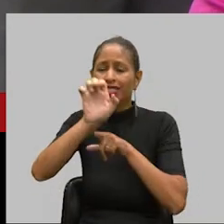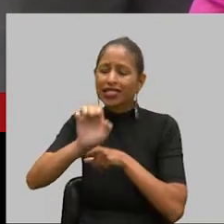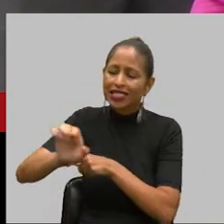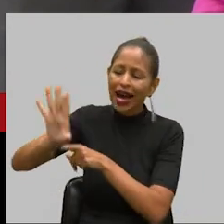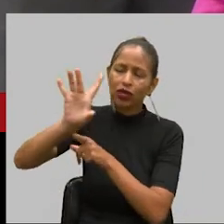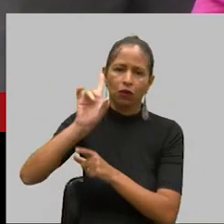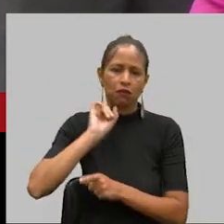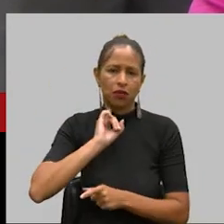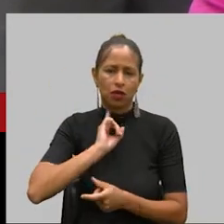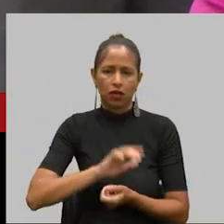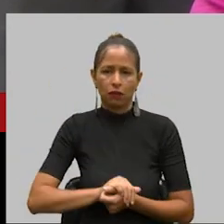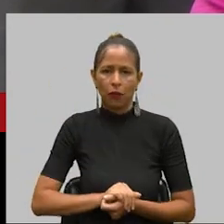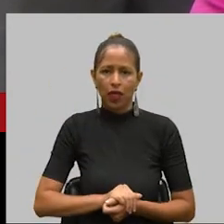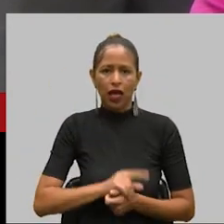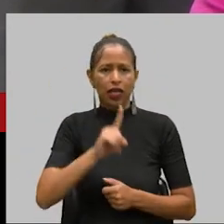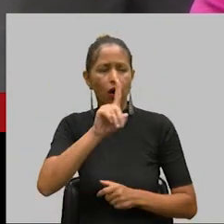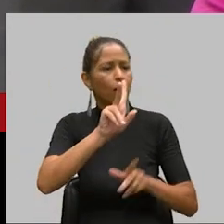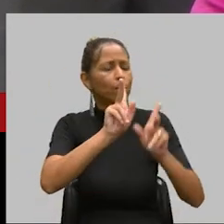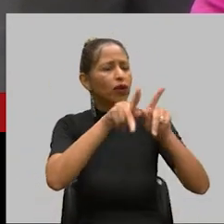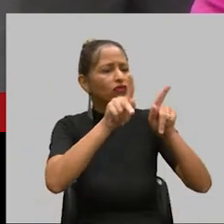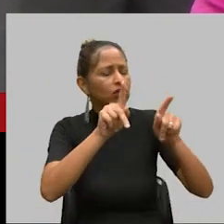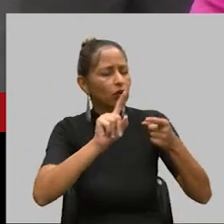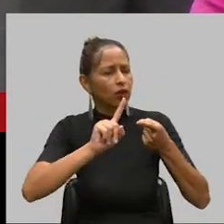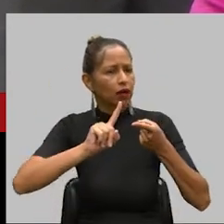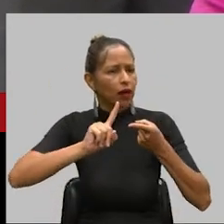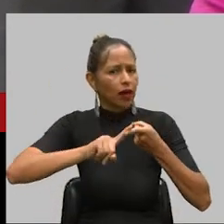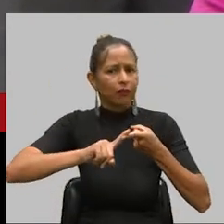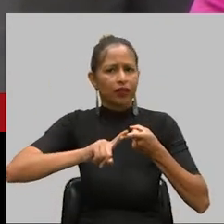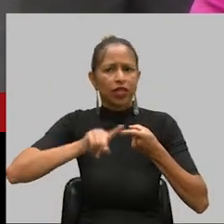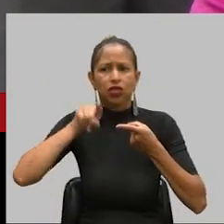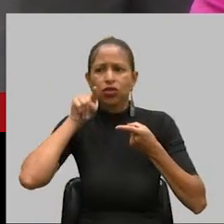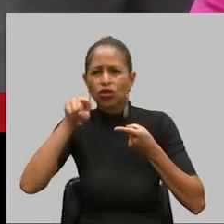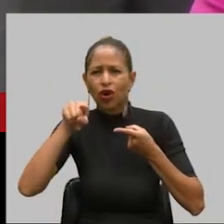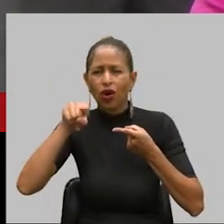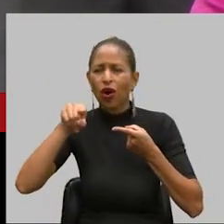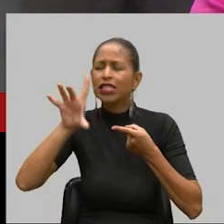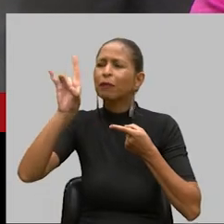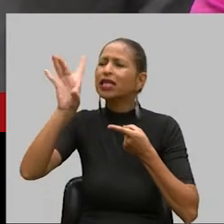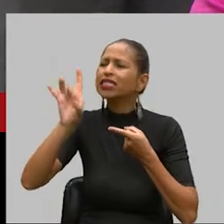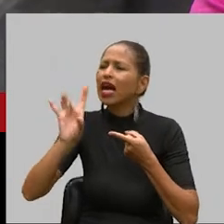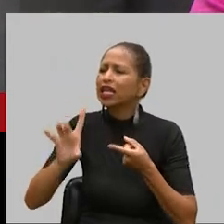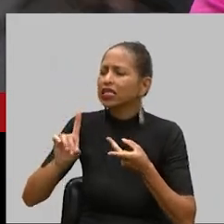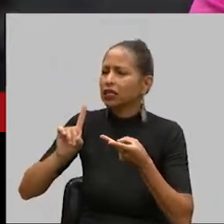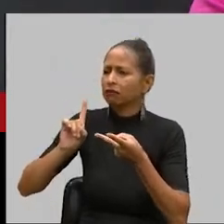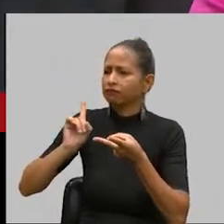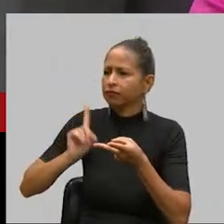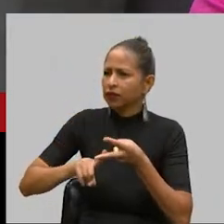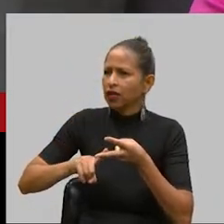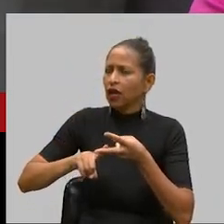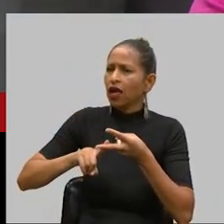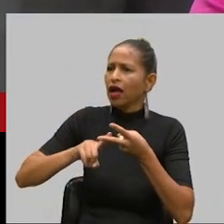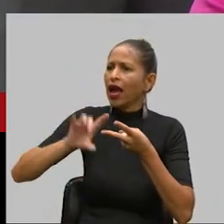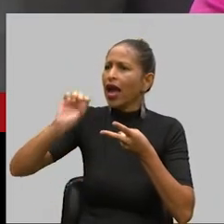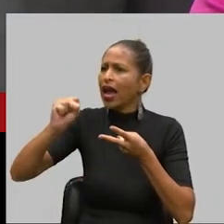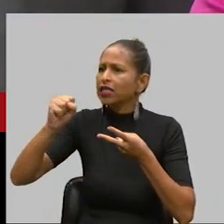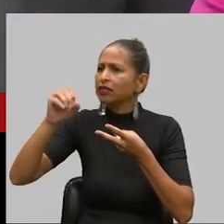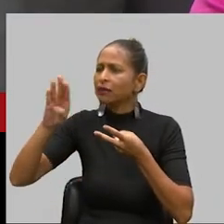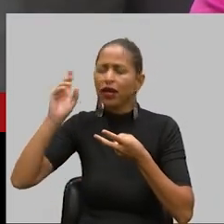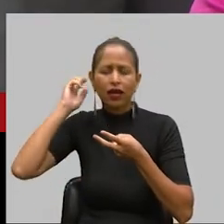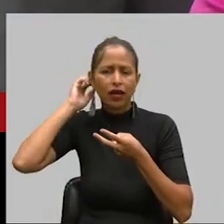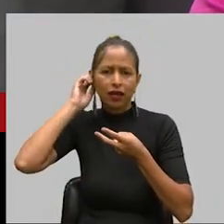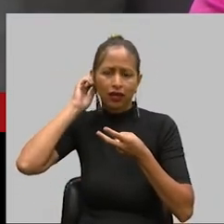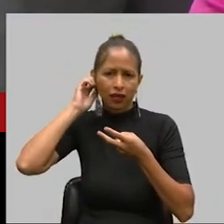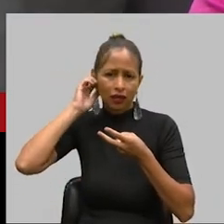Gerais não é só da professora não é só do Especialista não é só do ASB Mas de